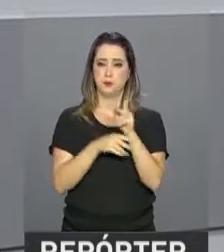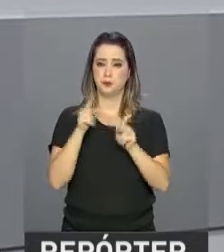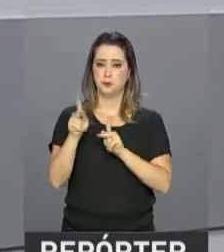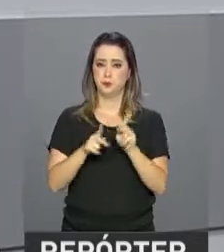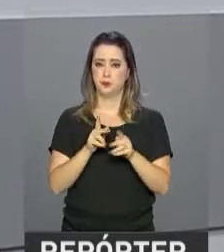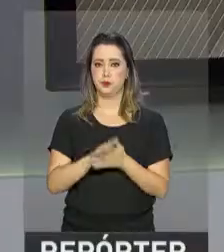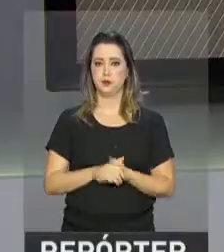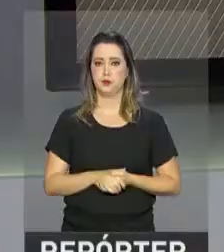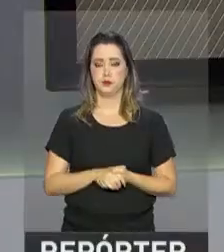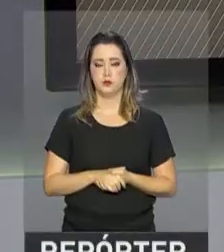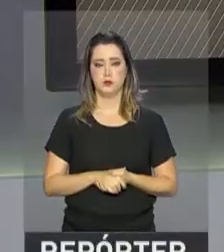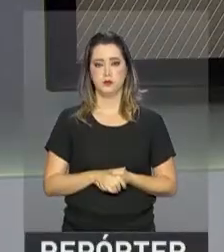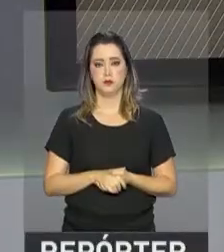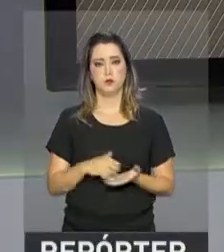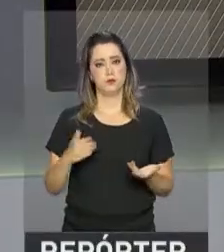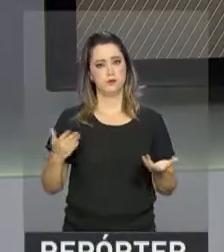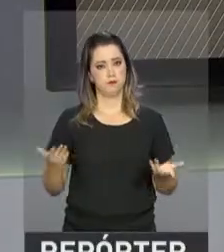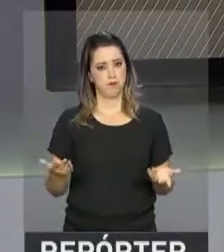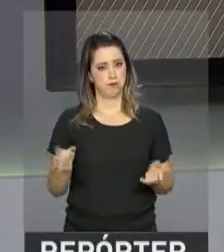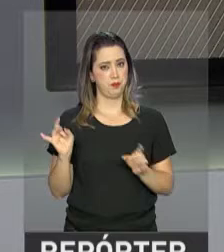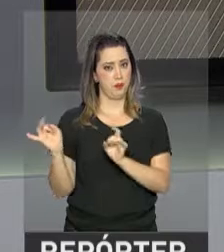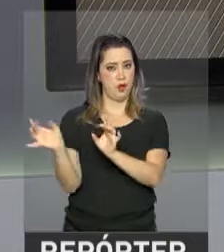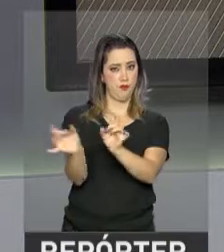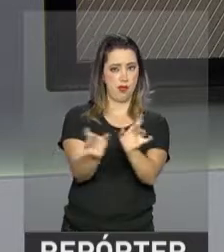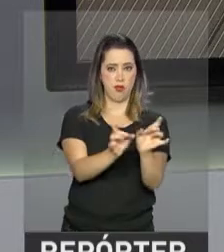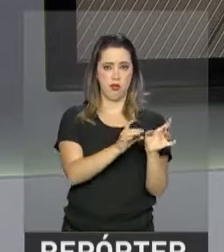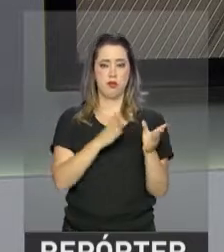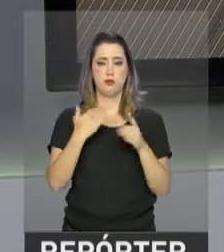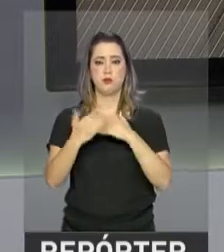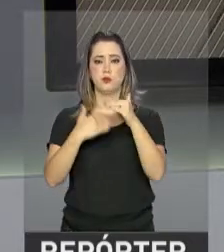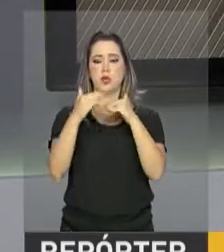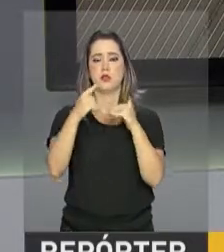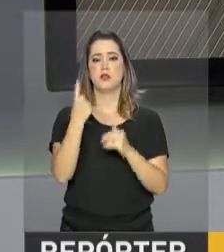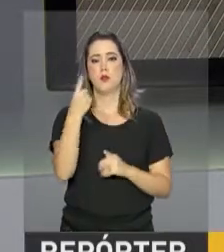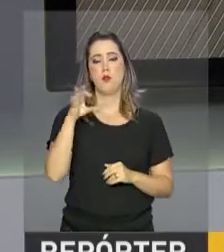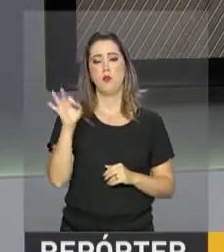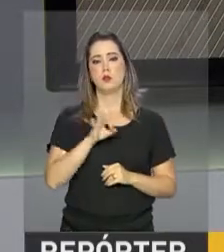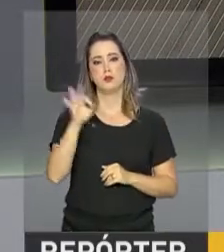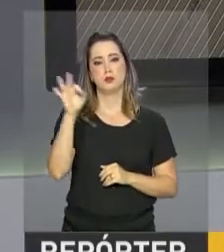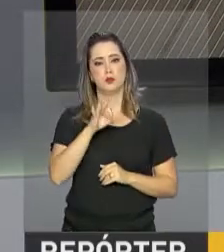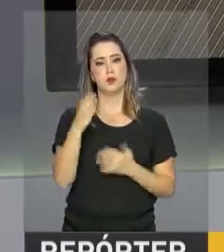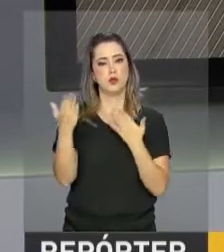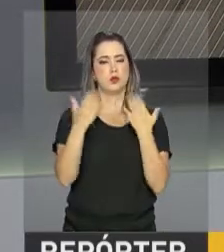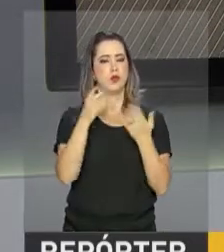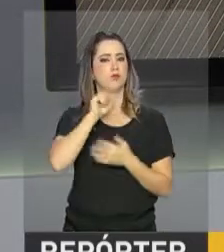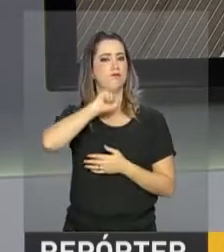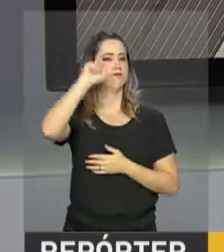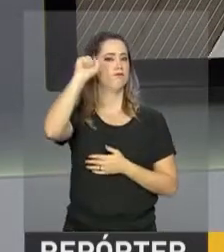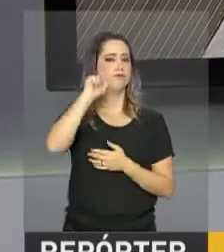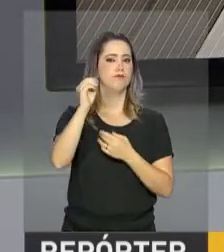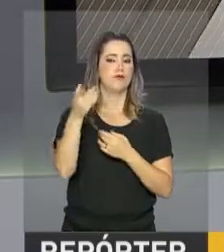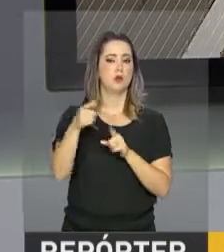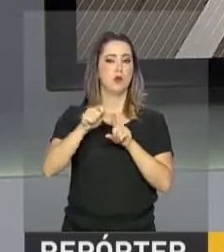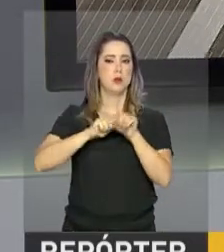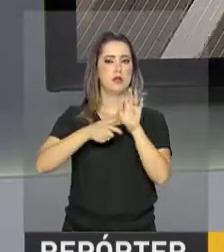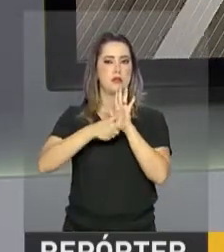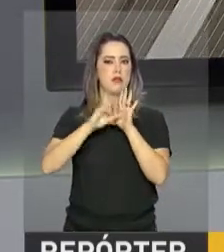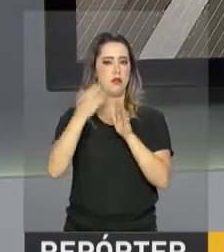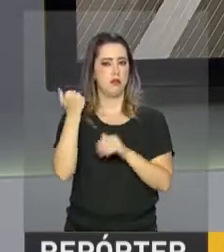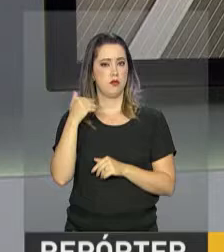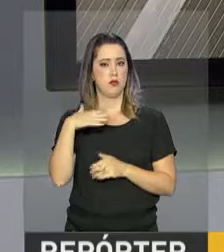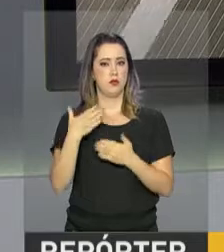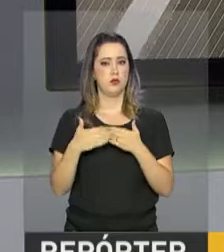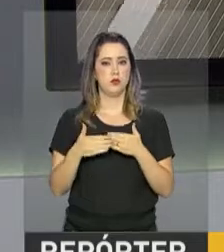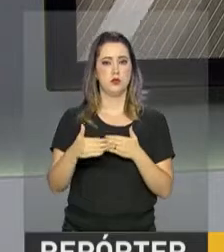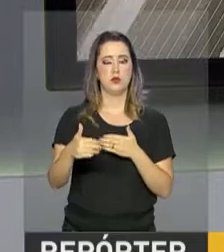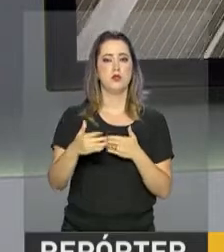tema o comércio varejista cresceu 1% em abril na comparação com o mês anterior na série